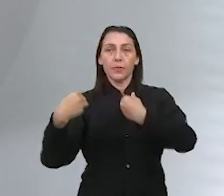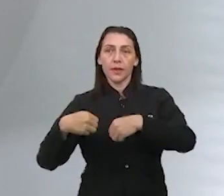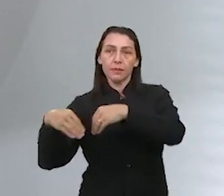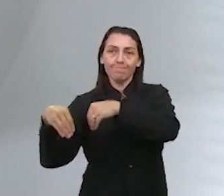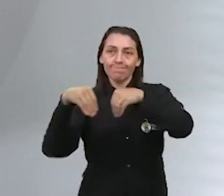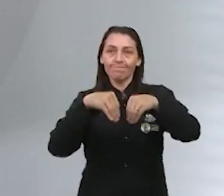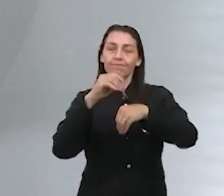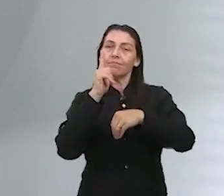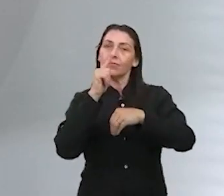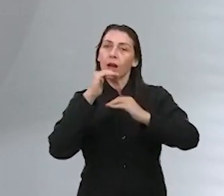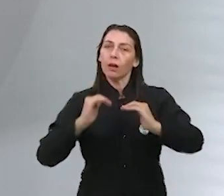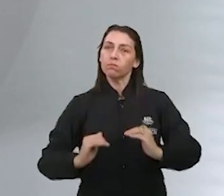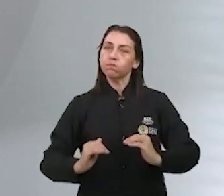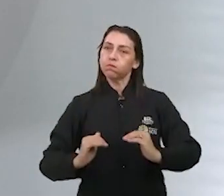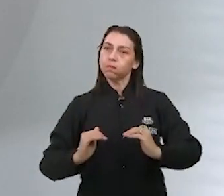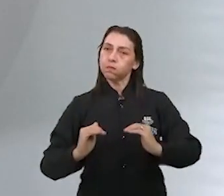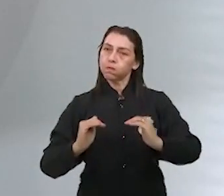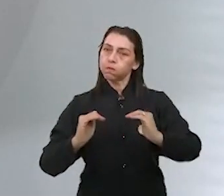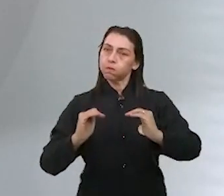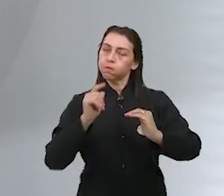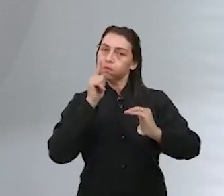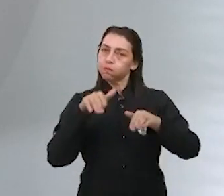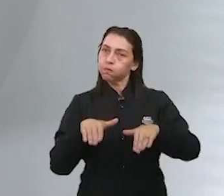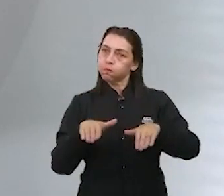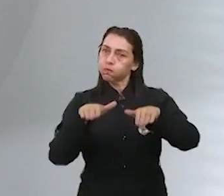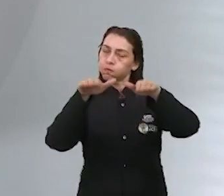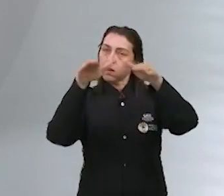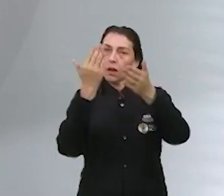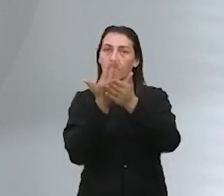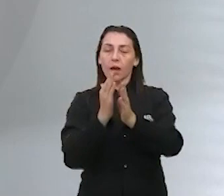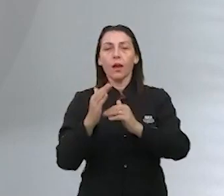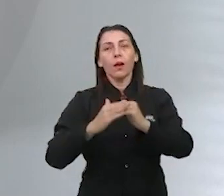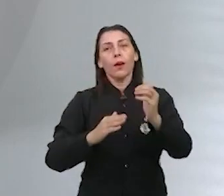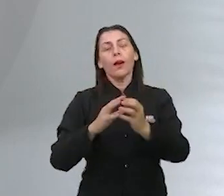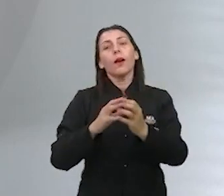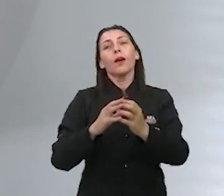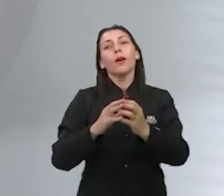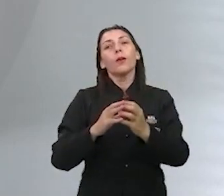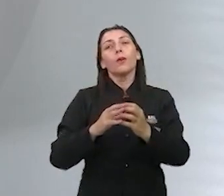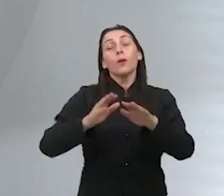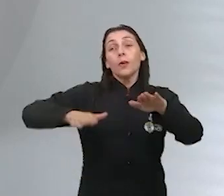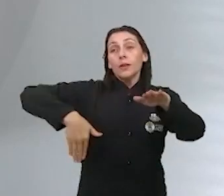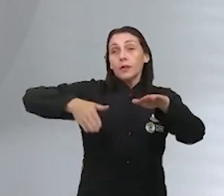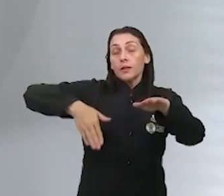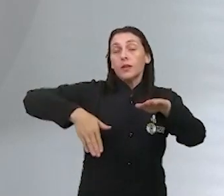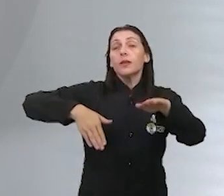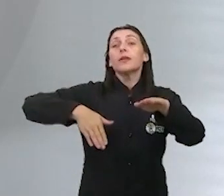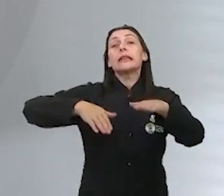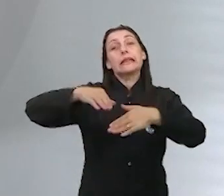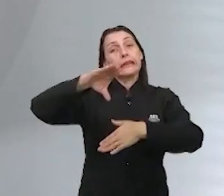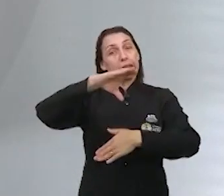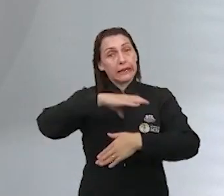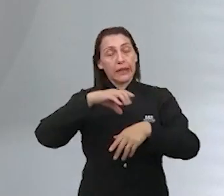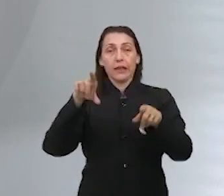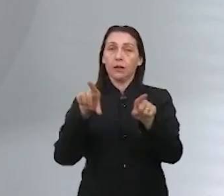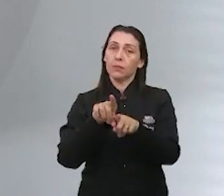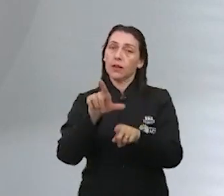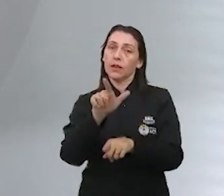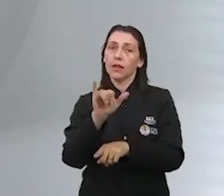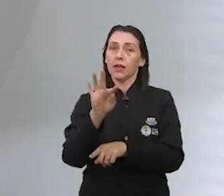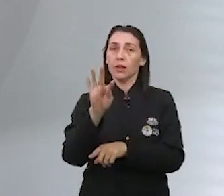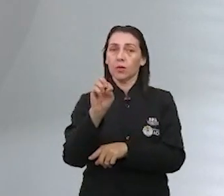Então a água vai subir cada vez mais e vai acabar com algumas praias, vai acabar com algumas cidades litorâneas também. Nós